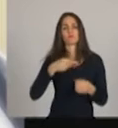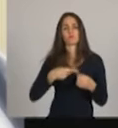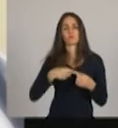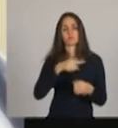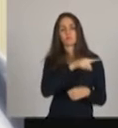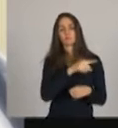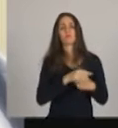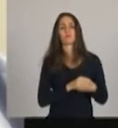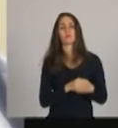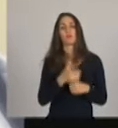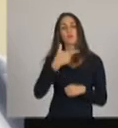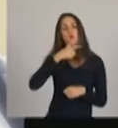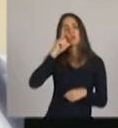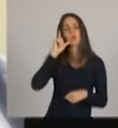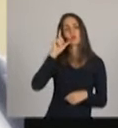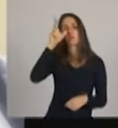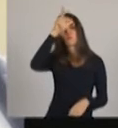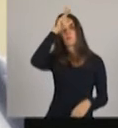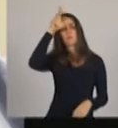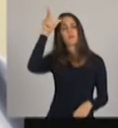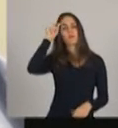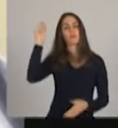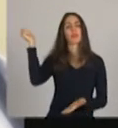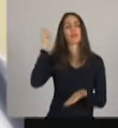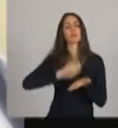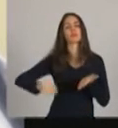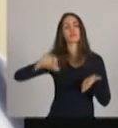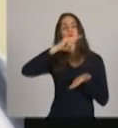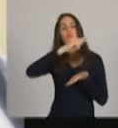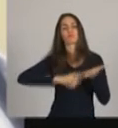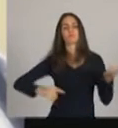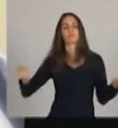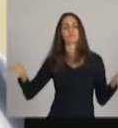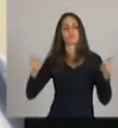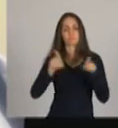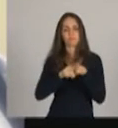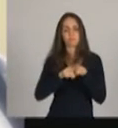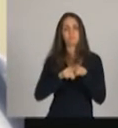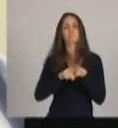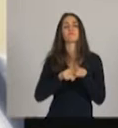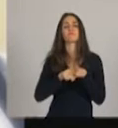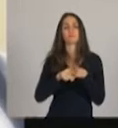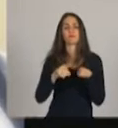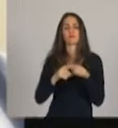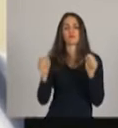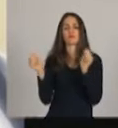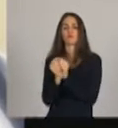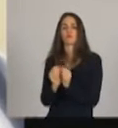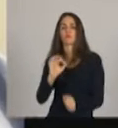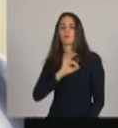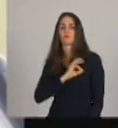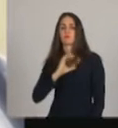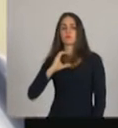ontem, o prefeito Sérgio Vidigal assinou esse convênio com a Polícia Civil, e nós vamos estar entregando